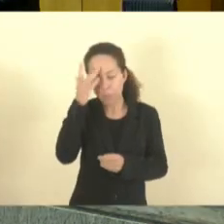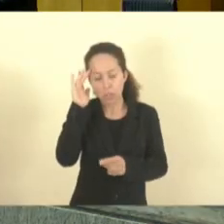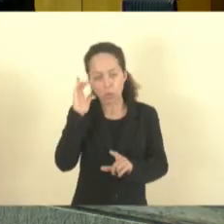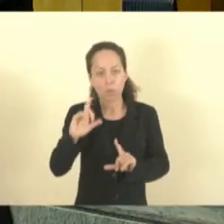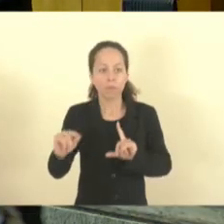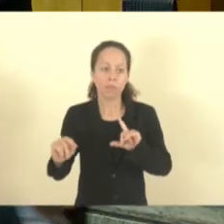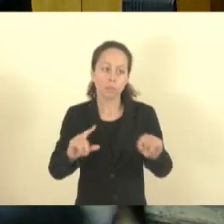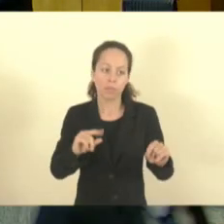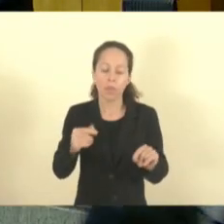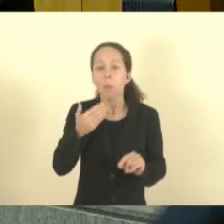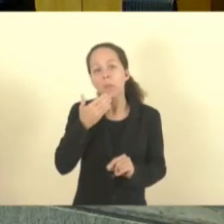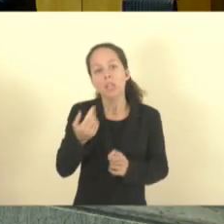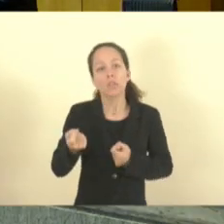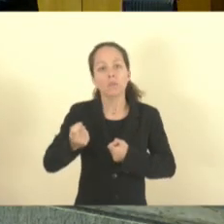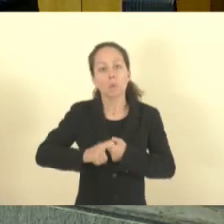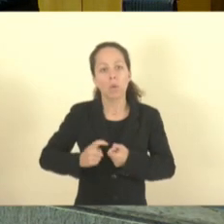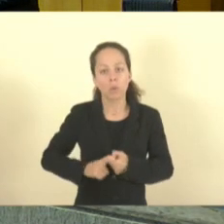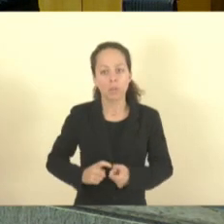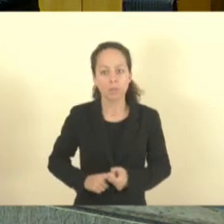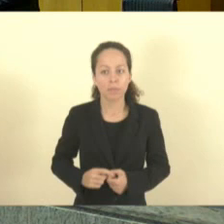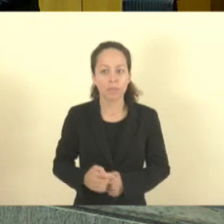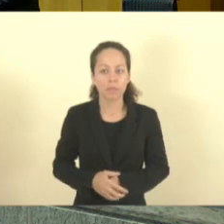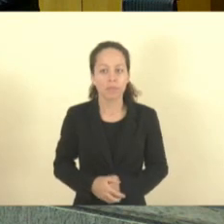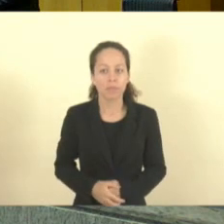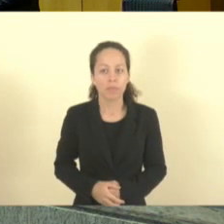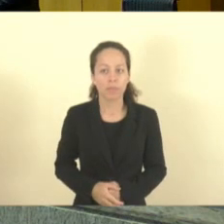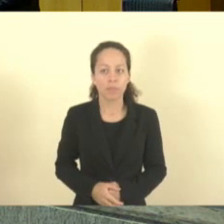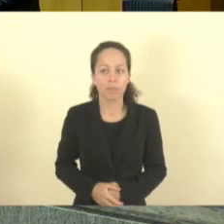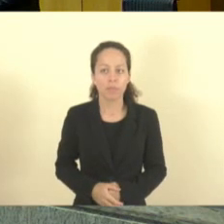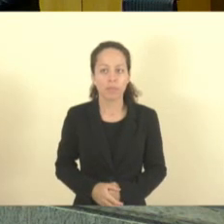É regimental. Deputado.